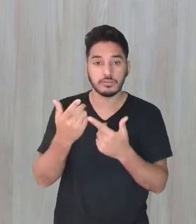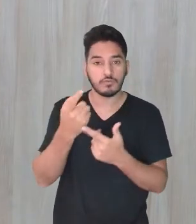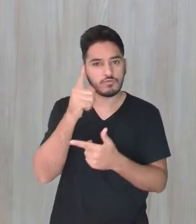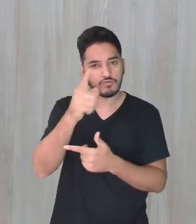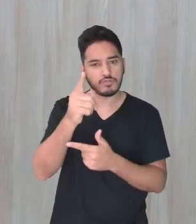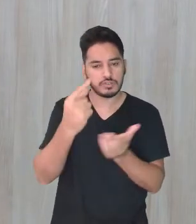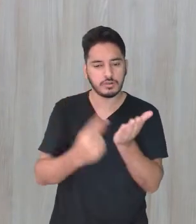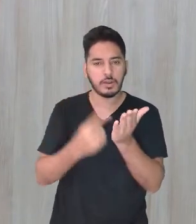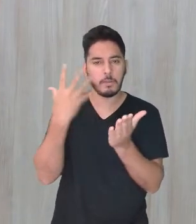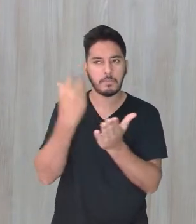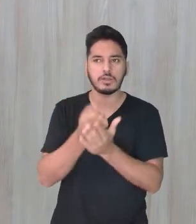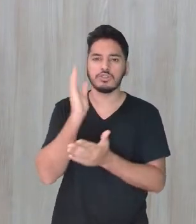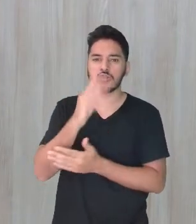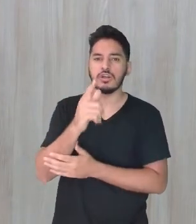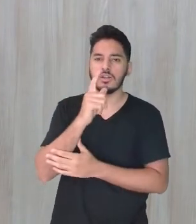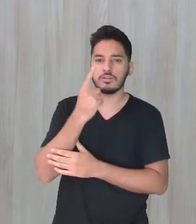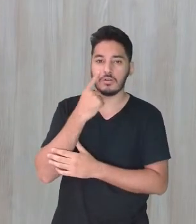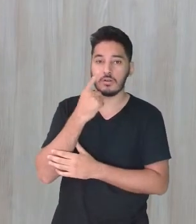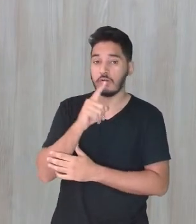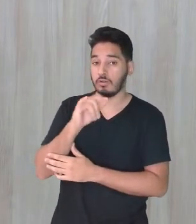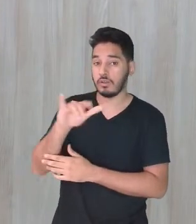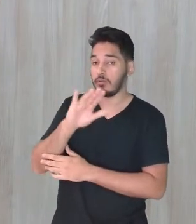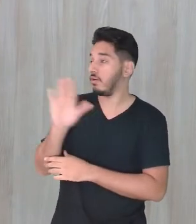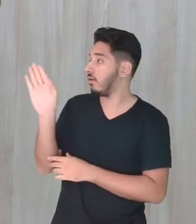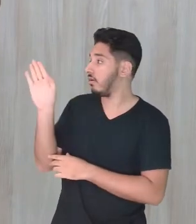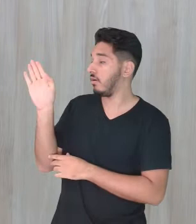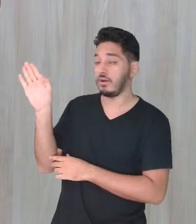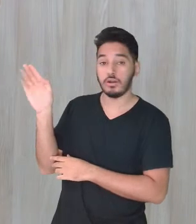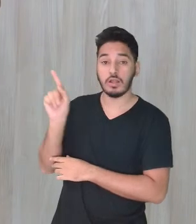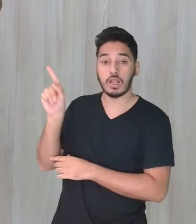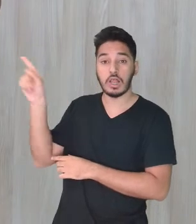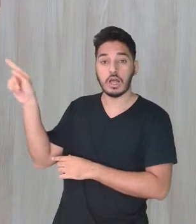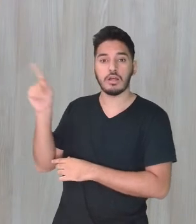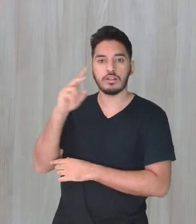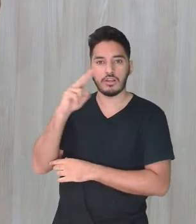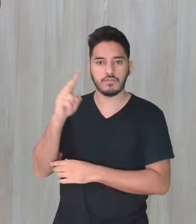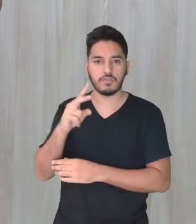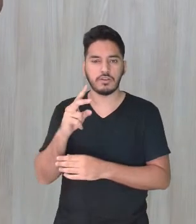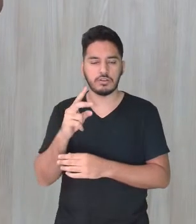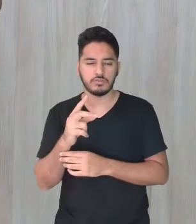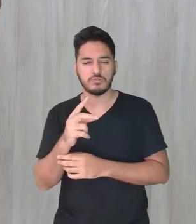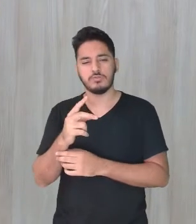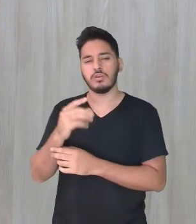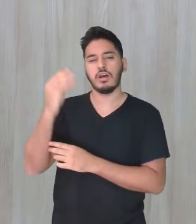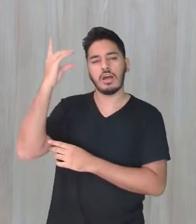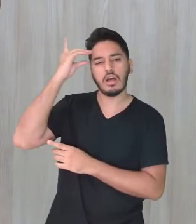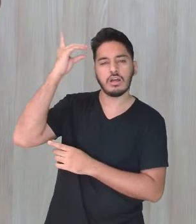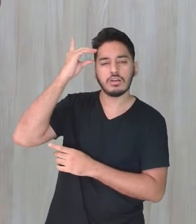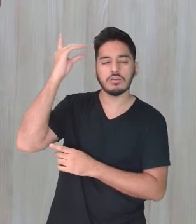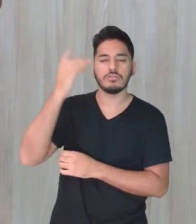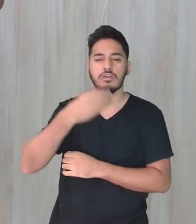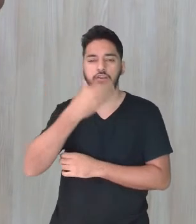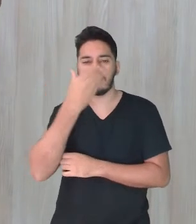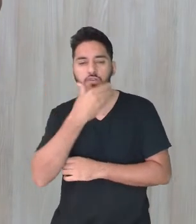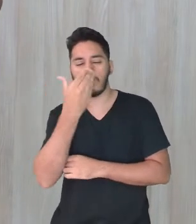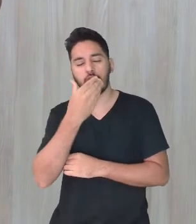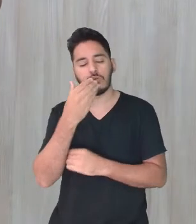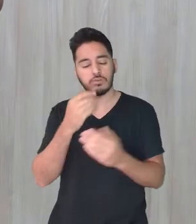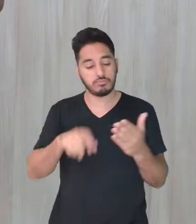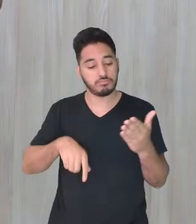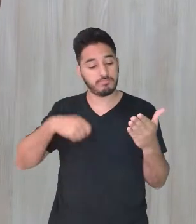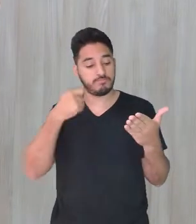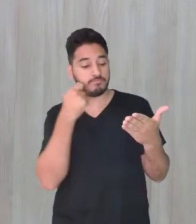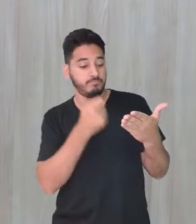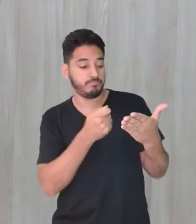aplicativo. Billy já fez aí a nossa querida mágica de colocar os QR Codes, tanto de iOS como do Android. Então, baixa o aplicativo